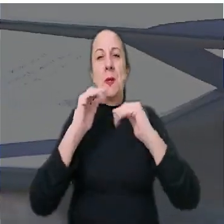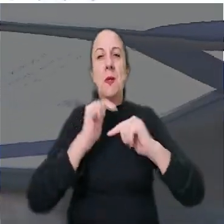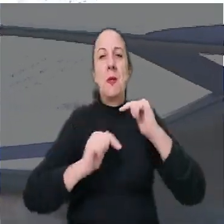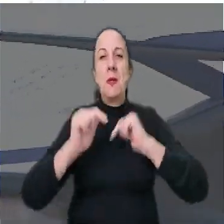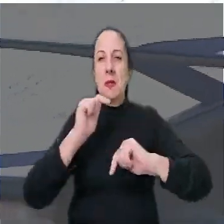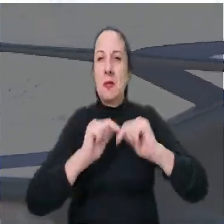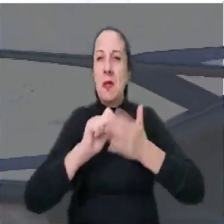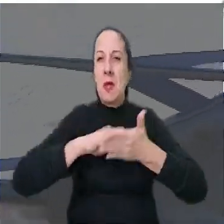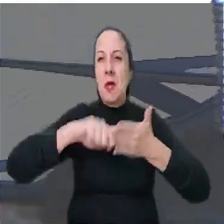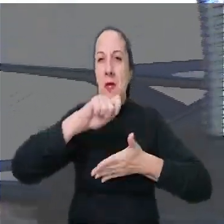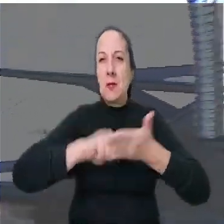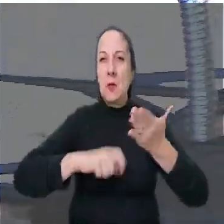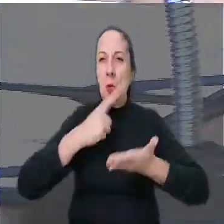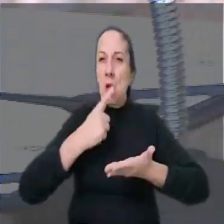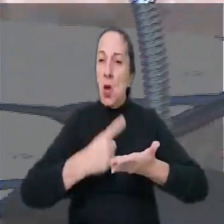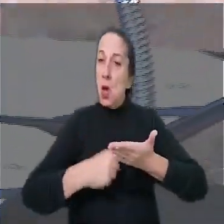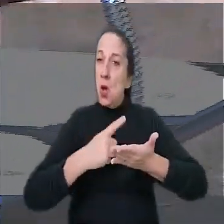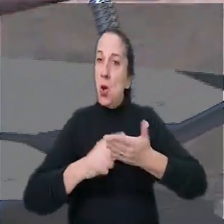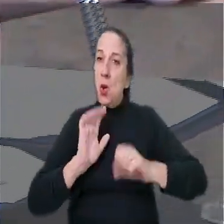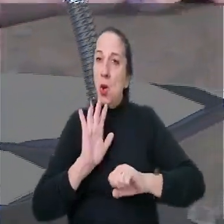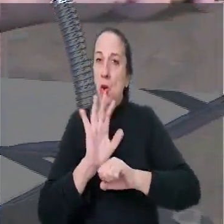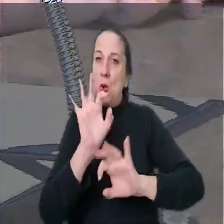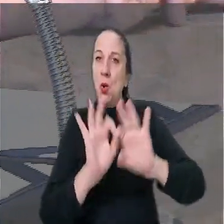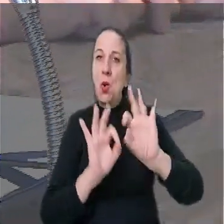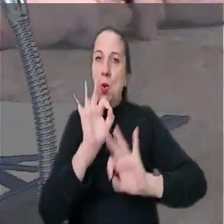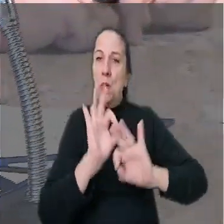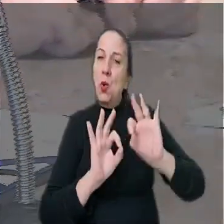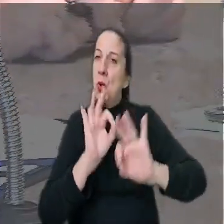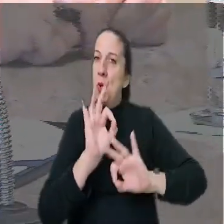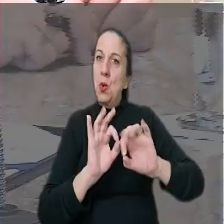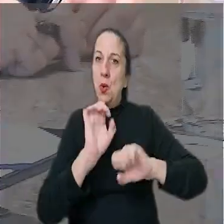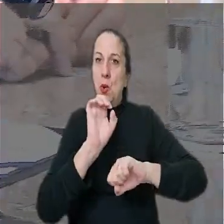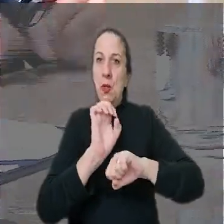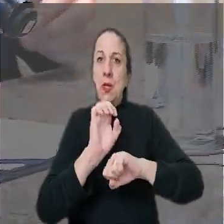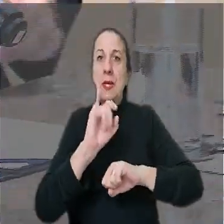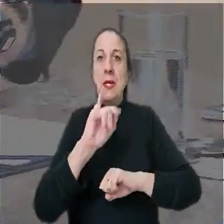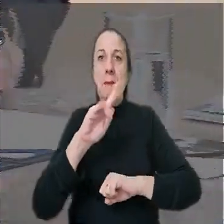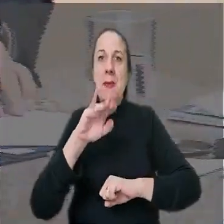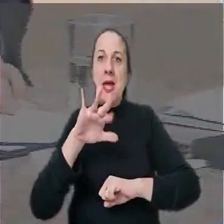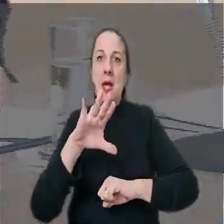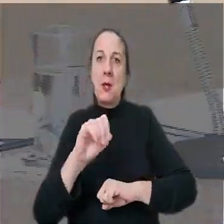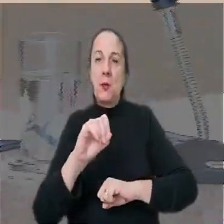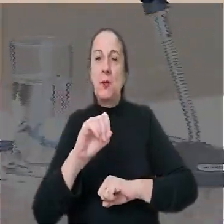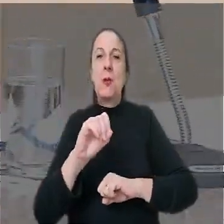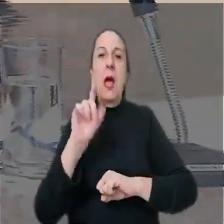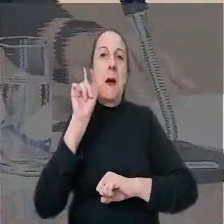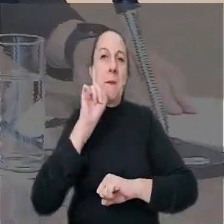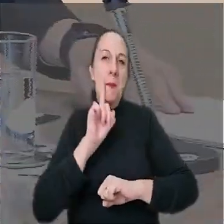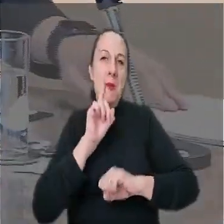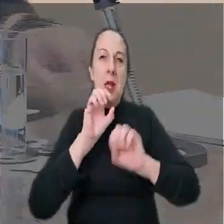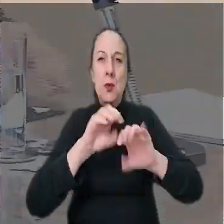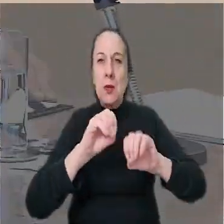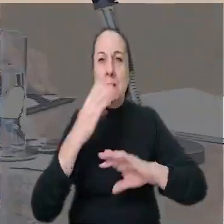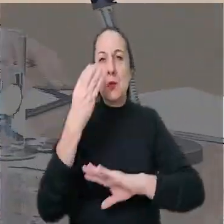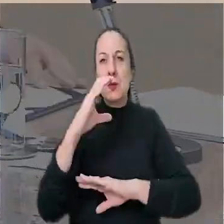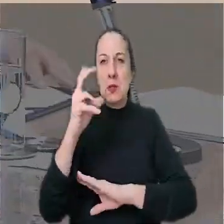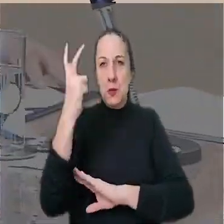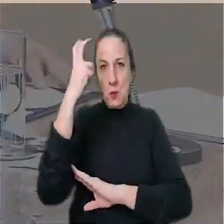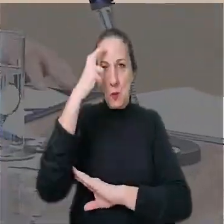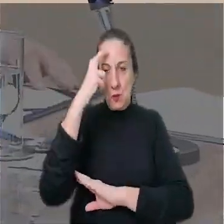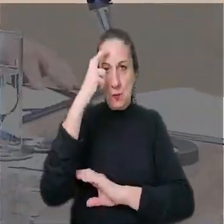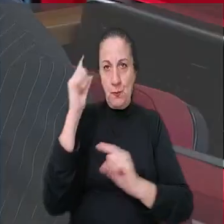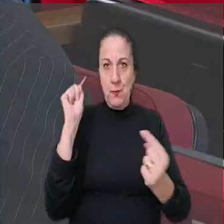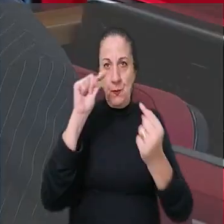Tribunal Superior do Trabalho assinou acordo de cooperação com a Organização dos Estados Ibero-Americanos para a Educação, a Ciência